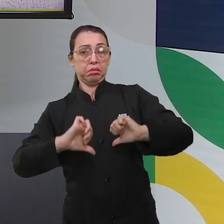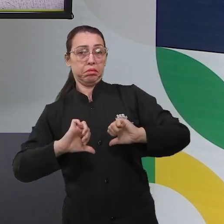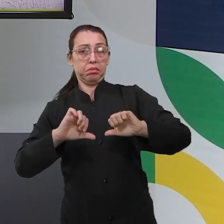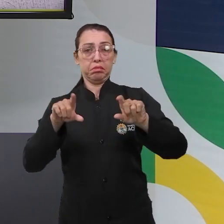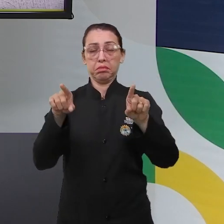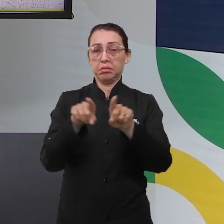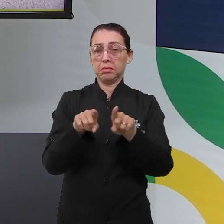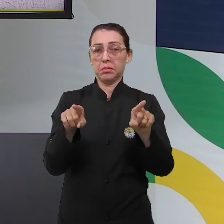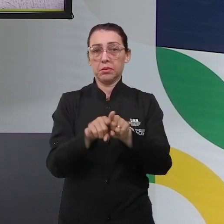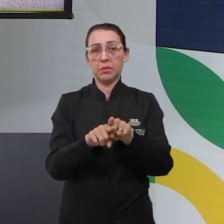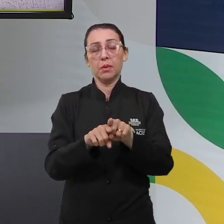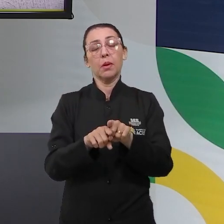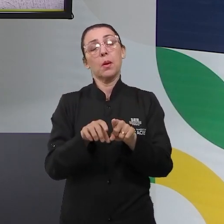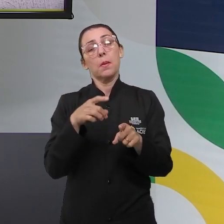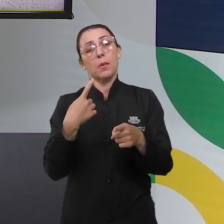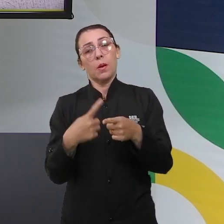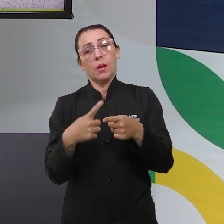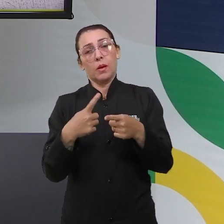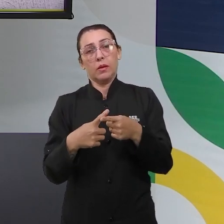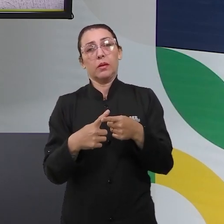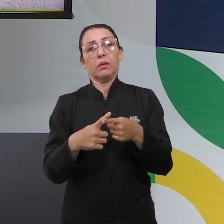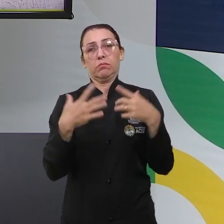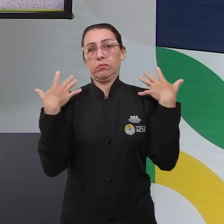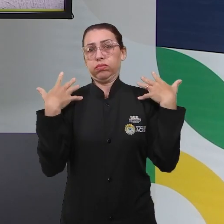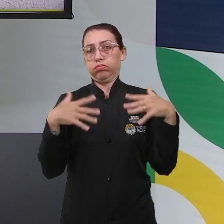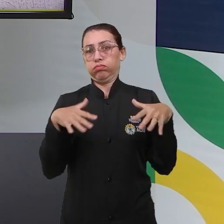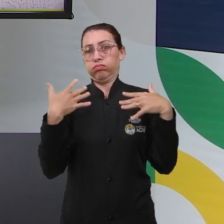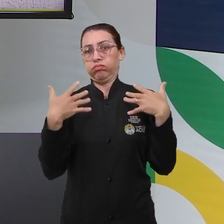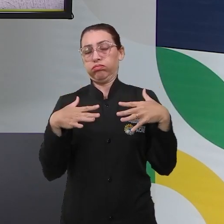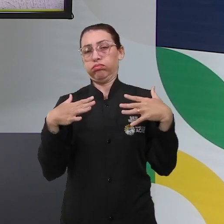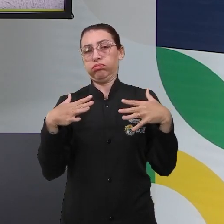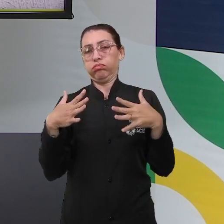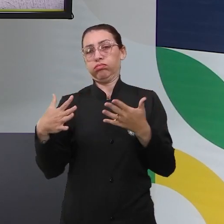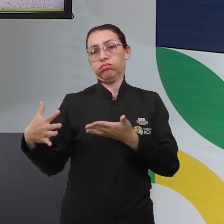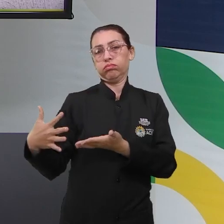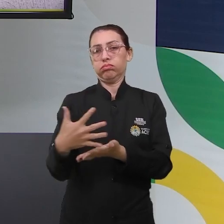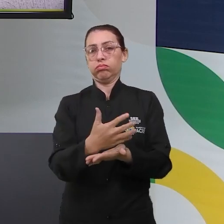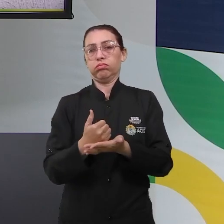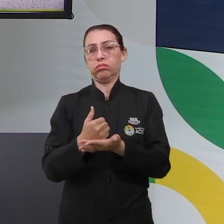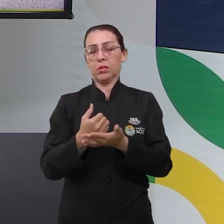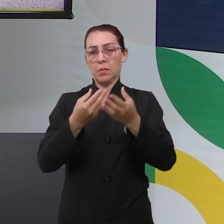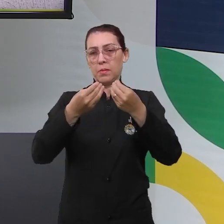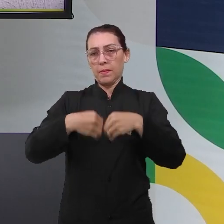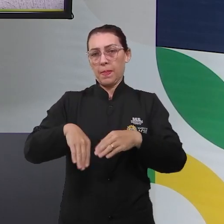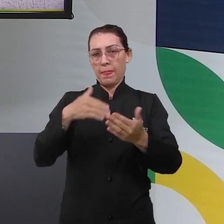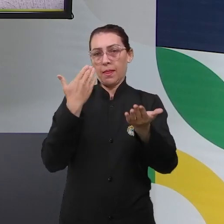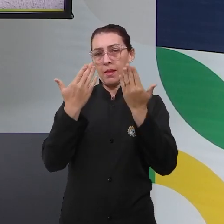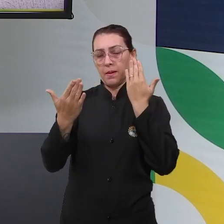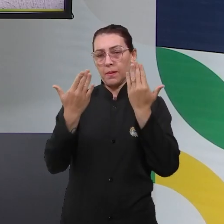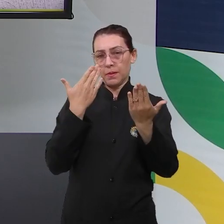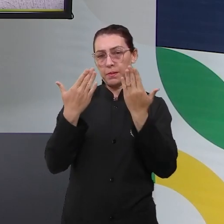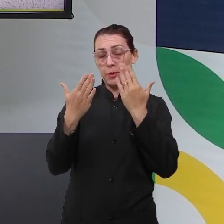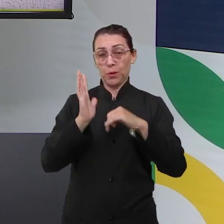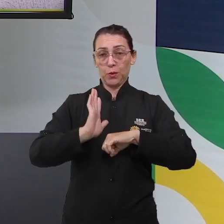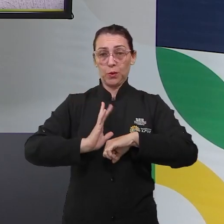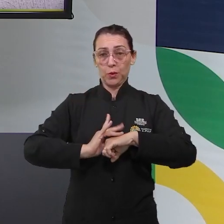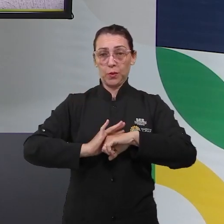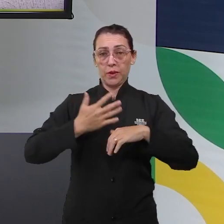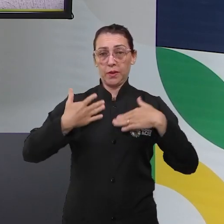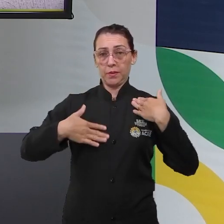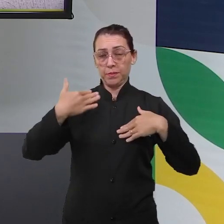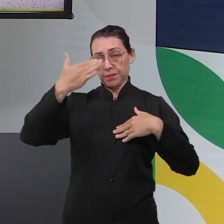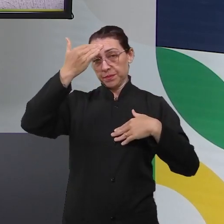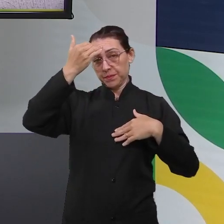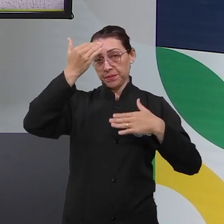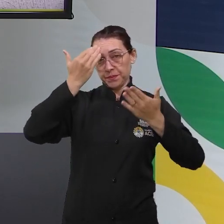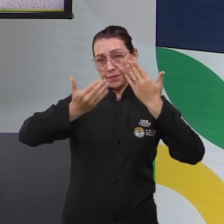porque se ela for demasiada, acaba acarretando ali um prejuízo psicológico, um esgotamento físico, né?